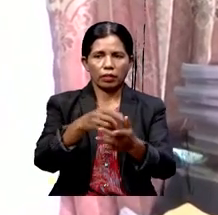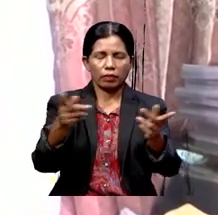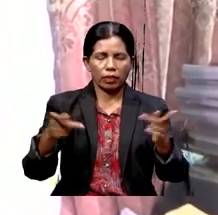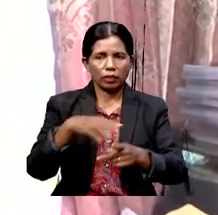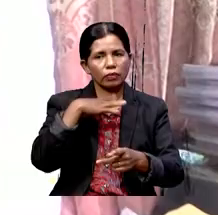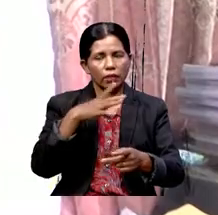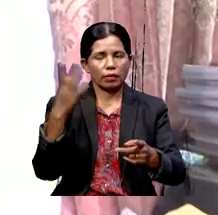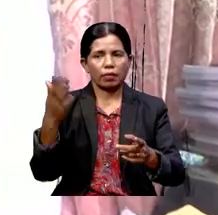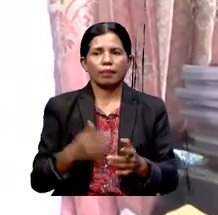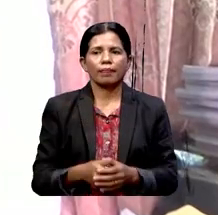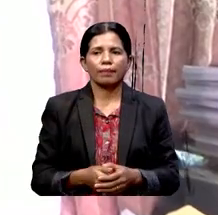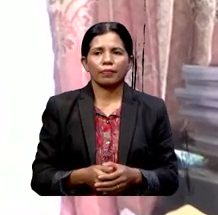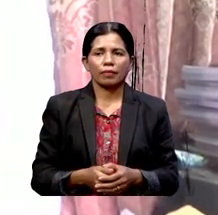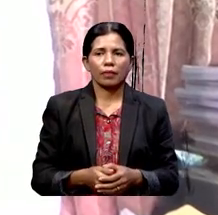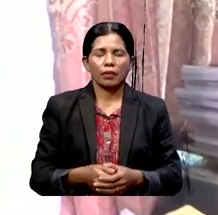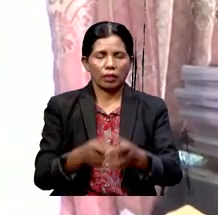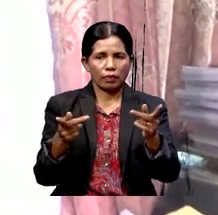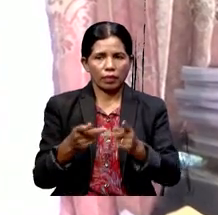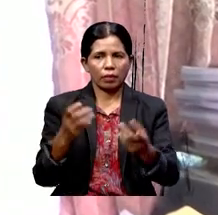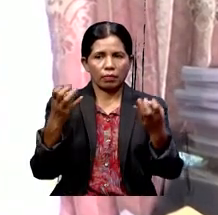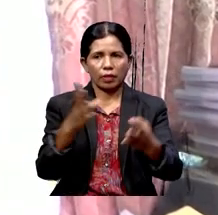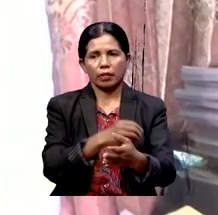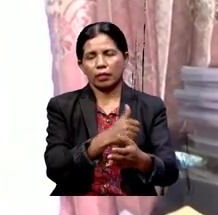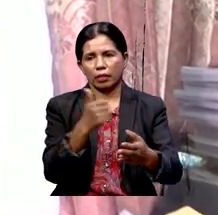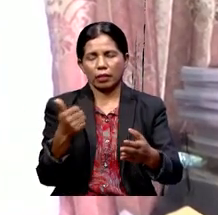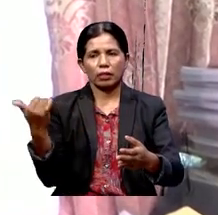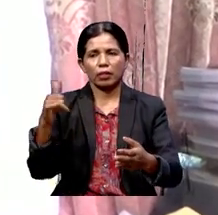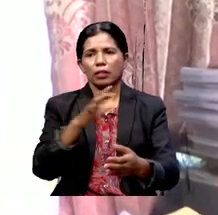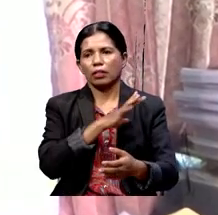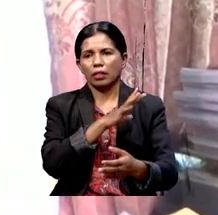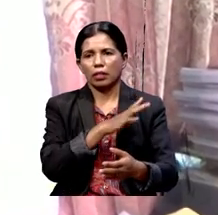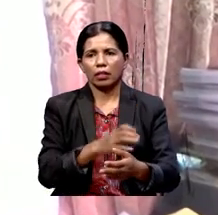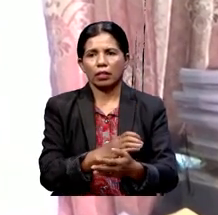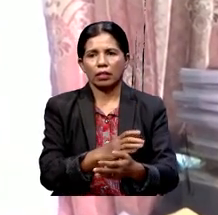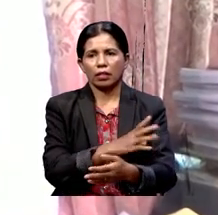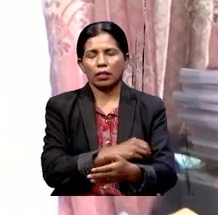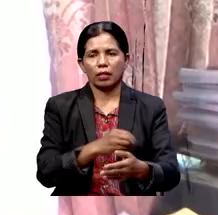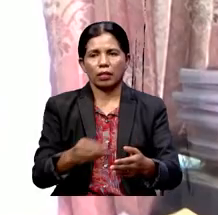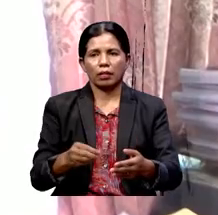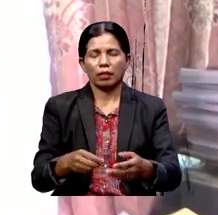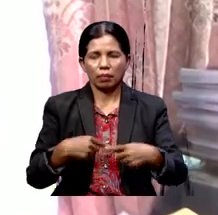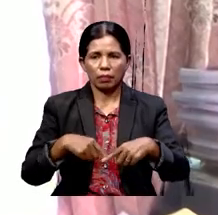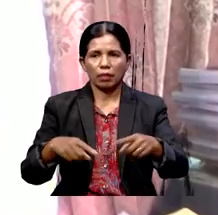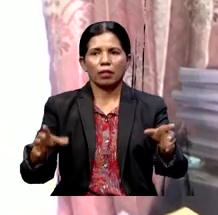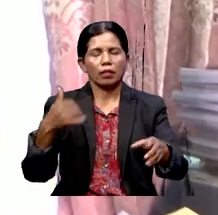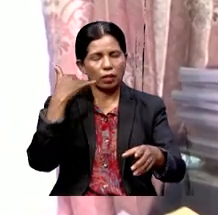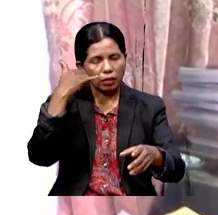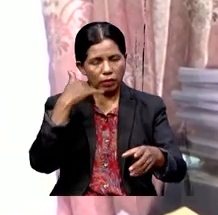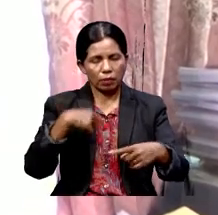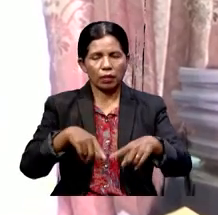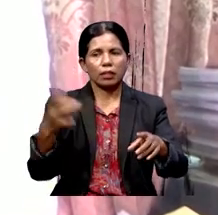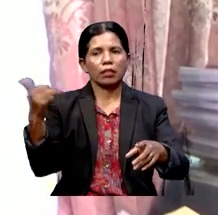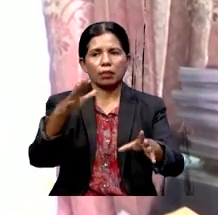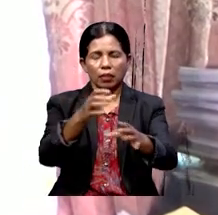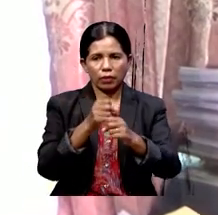bene então iha area balu sira hi supervisor sira ba liga ma sira ba poti sira